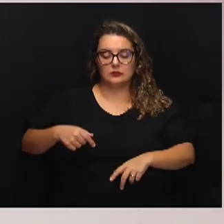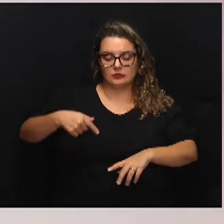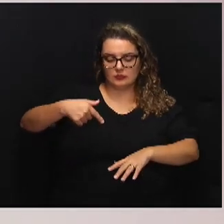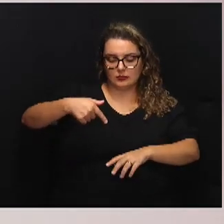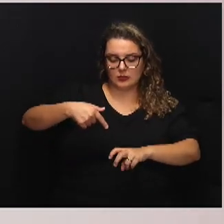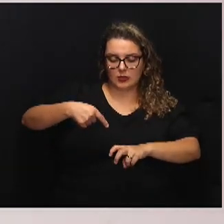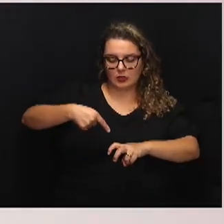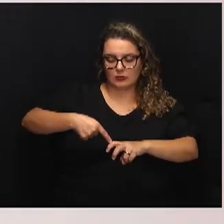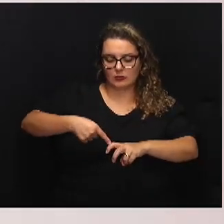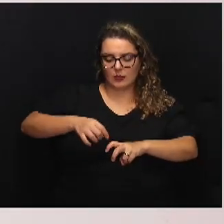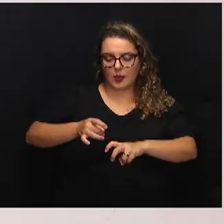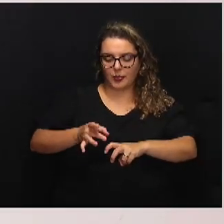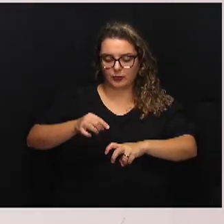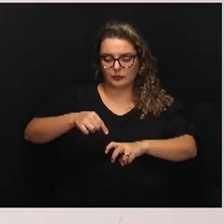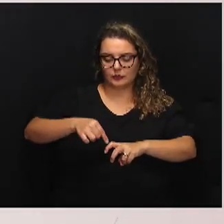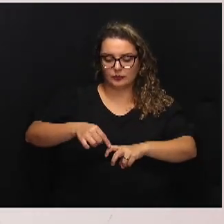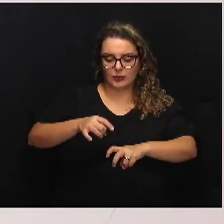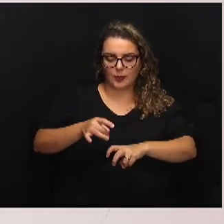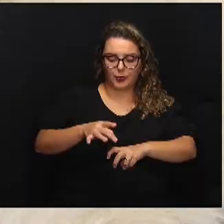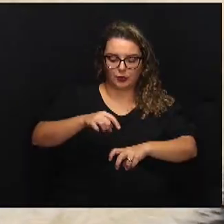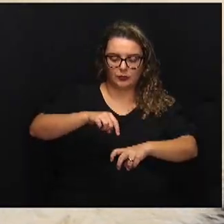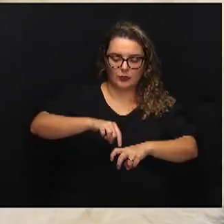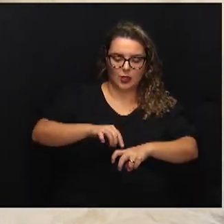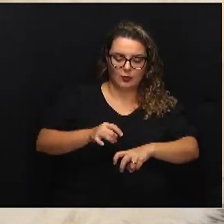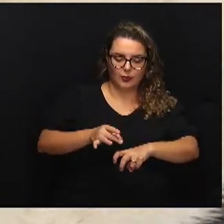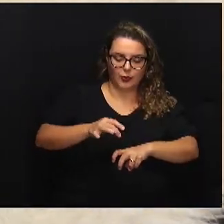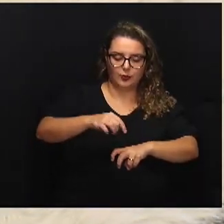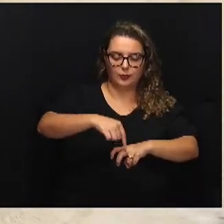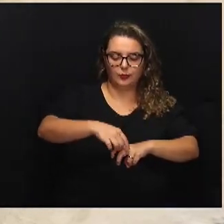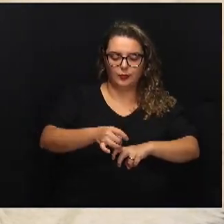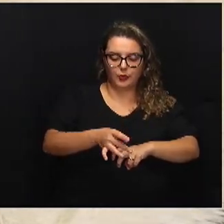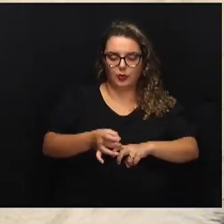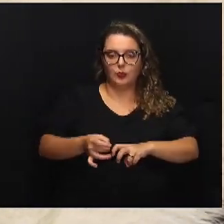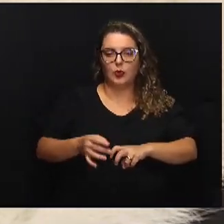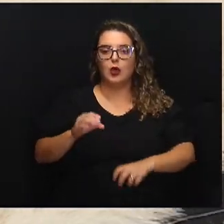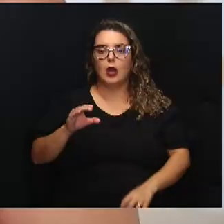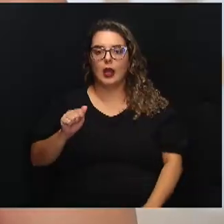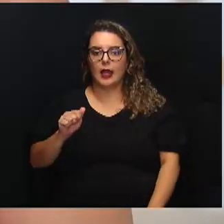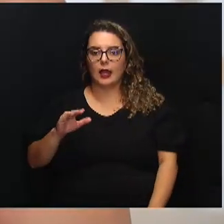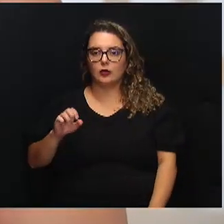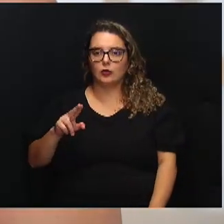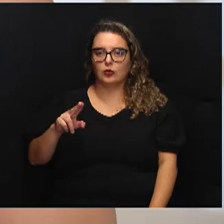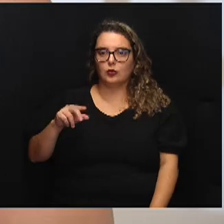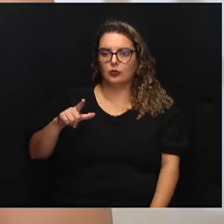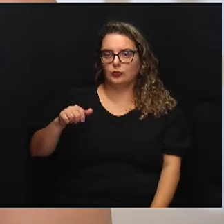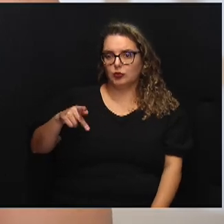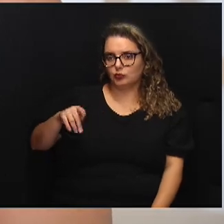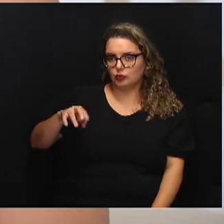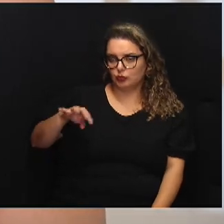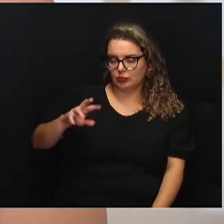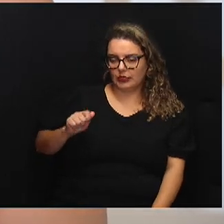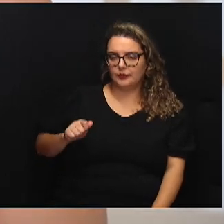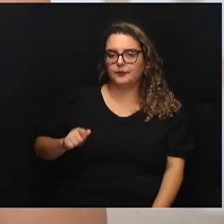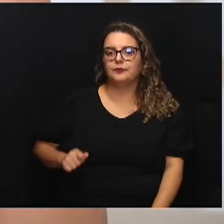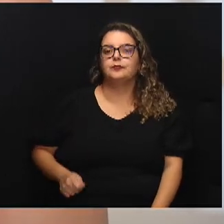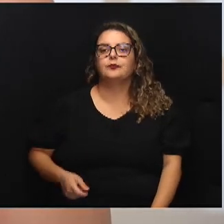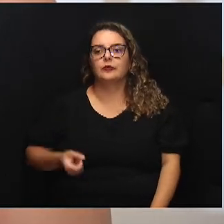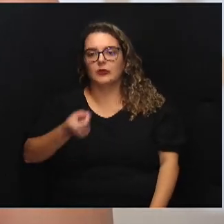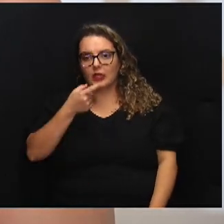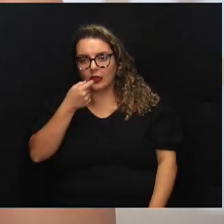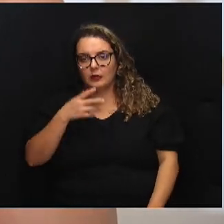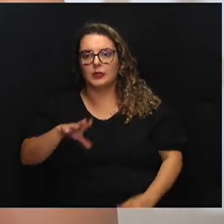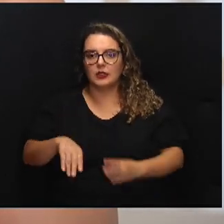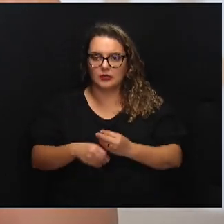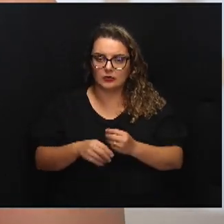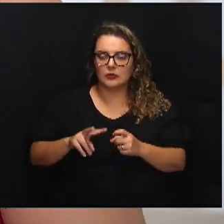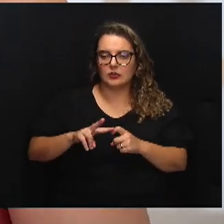vai começar uma suplementação alimentar voltada à saúde do cérebro. A gente está dando remédios, né, próprios para o Alzheimer, né, para tentar